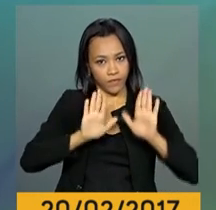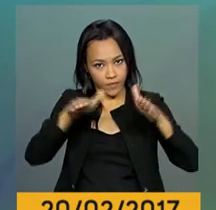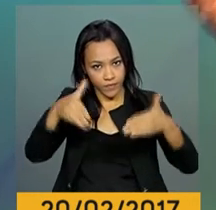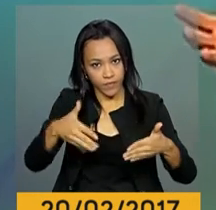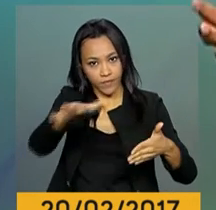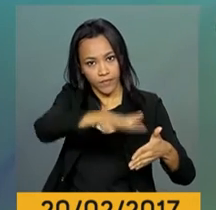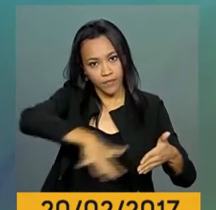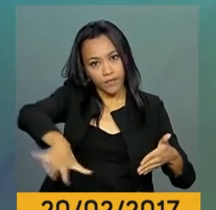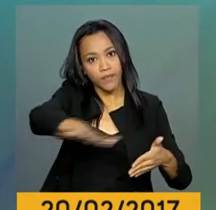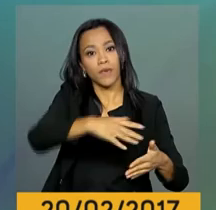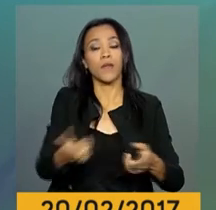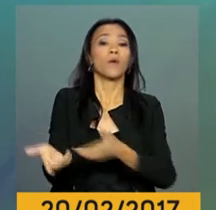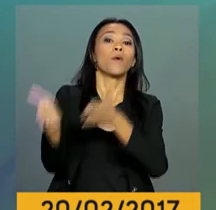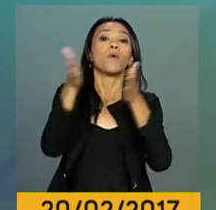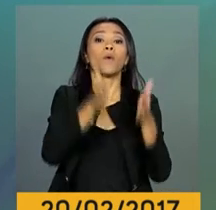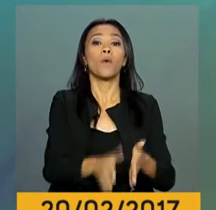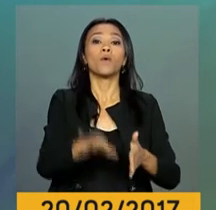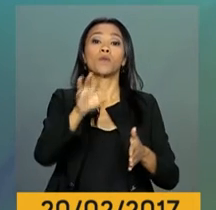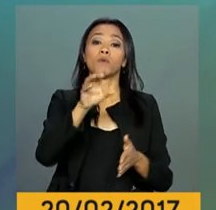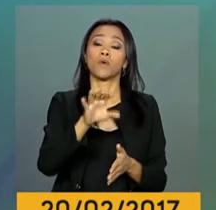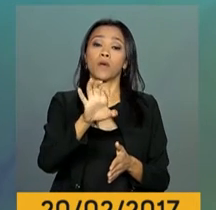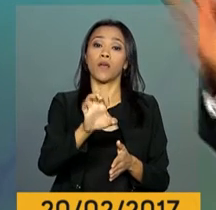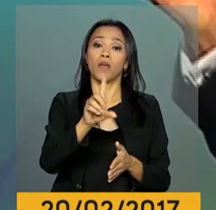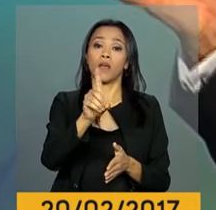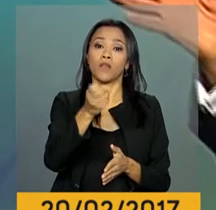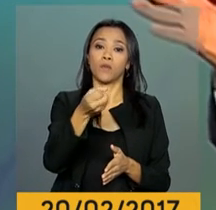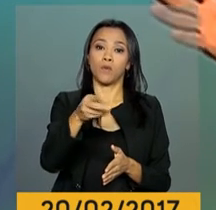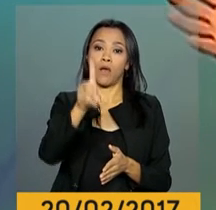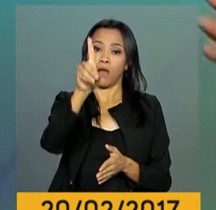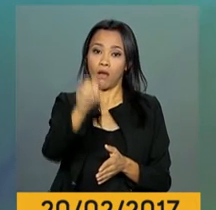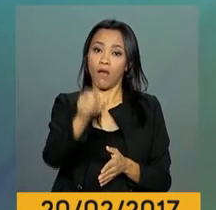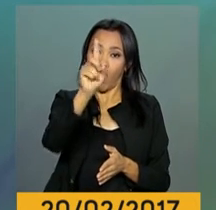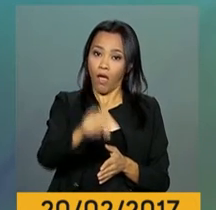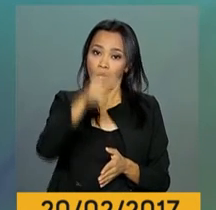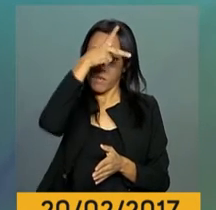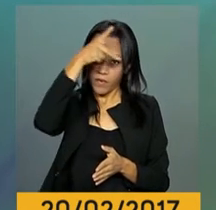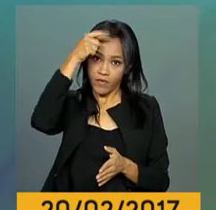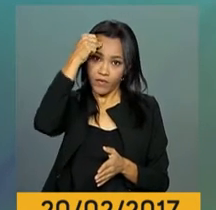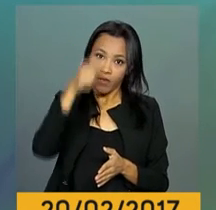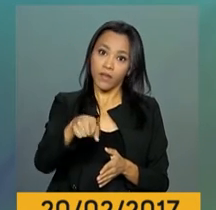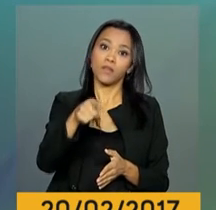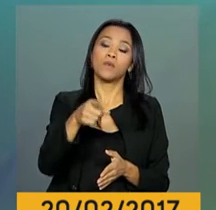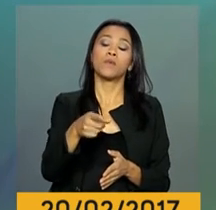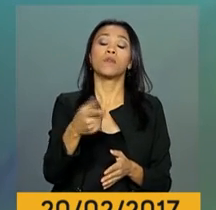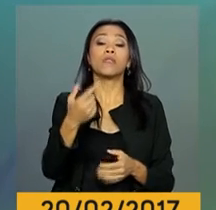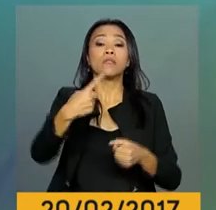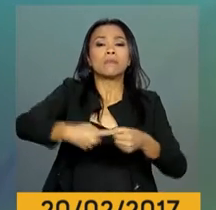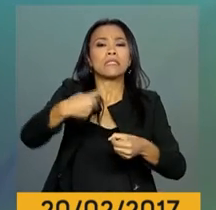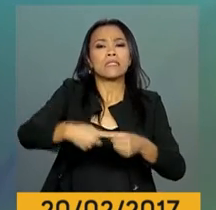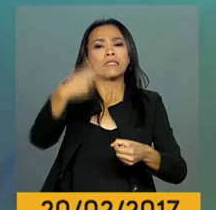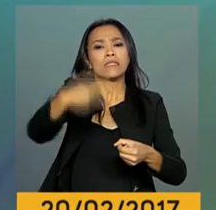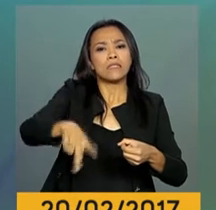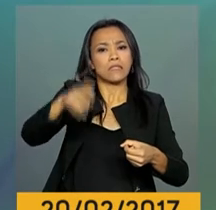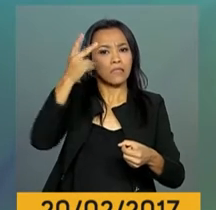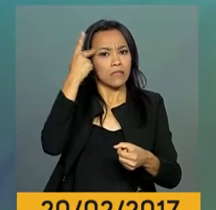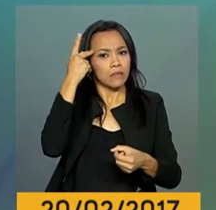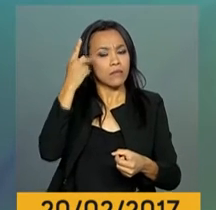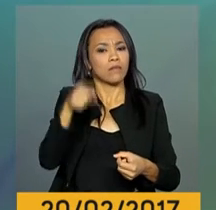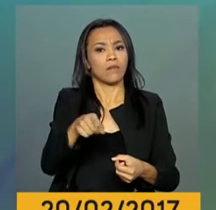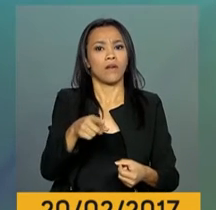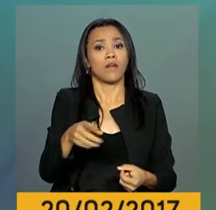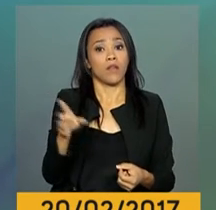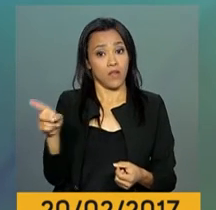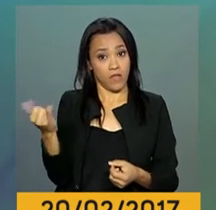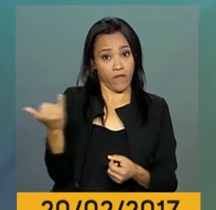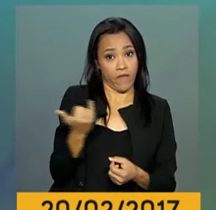o Duarte Nogueira, prefeito de Ribeirão Preto. Aliás, eu já estive lá recentemente, o Blairo Calandra, tem dito com